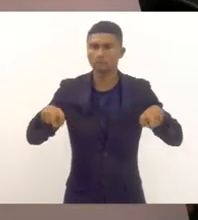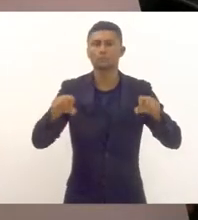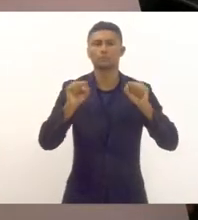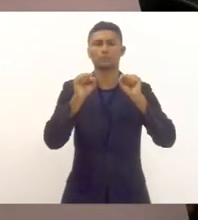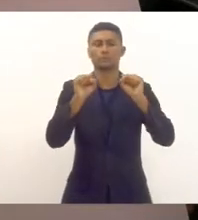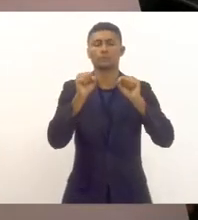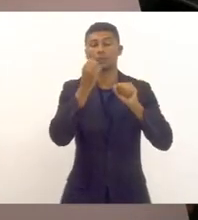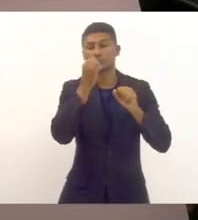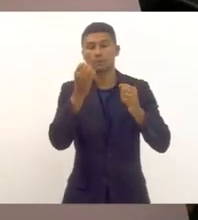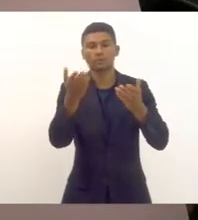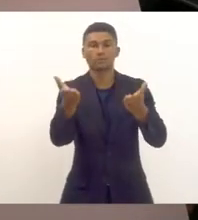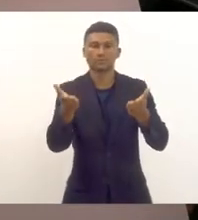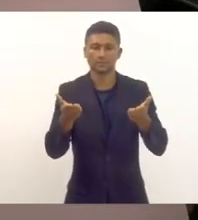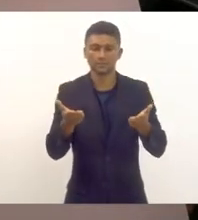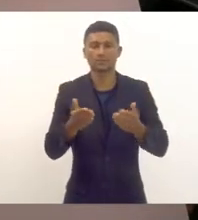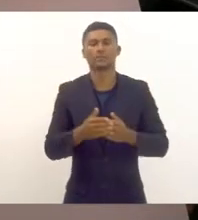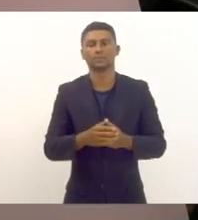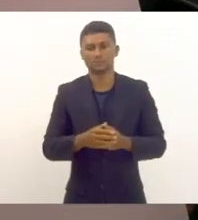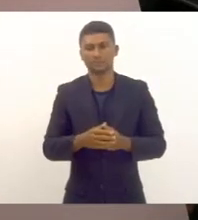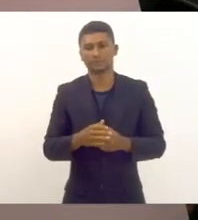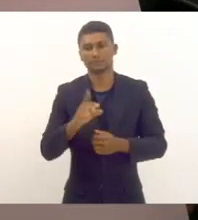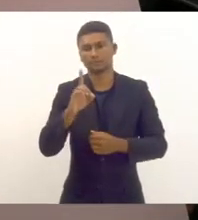muito bem-vindos. Donizete,